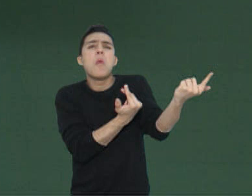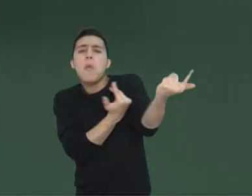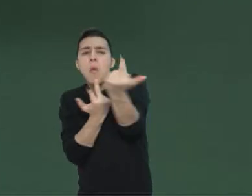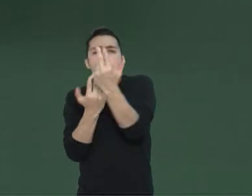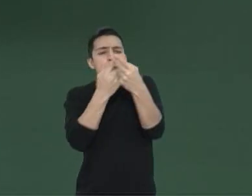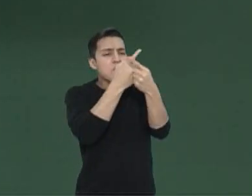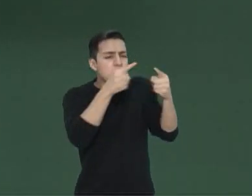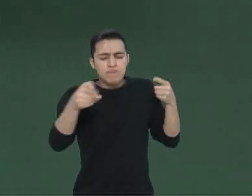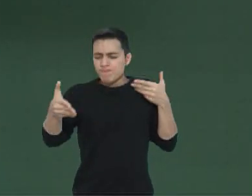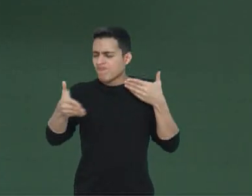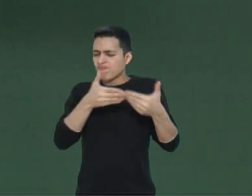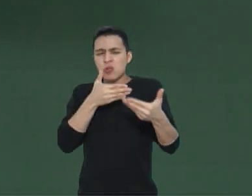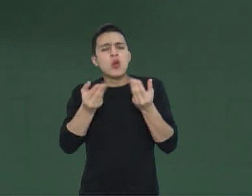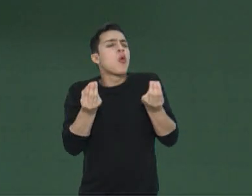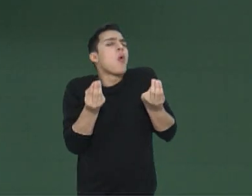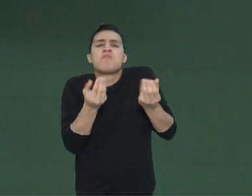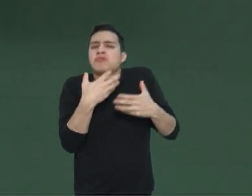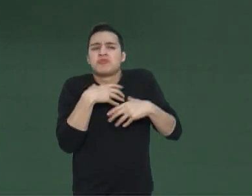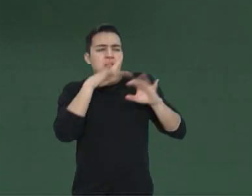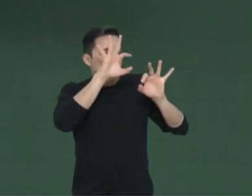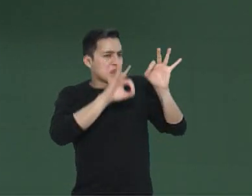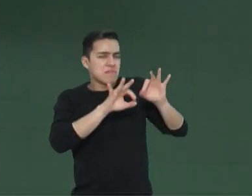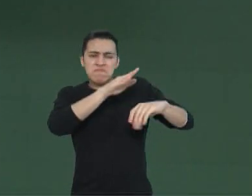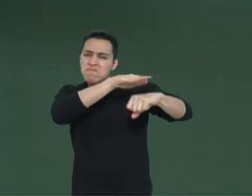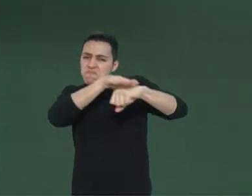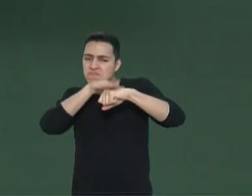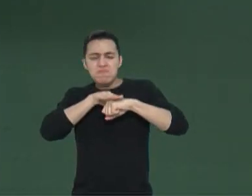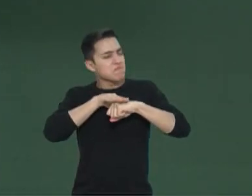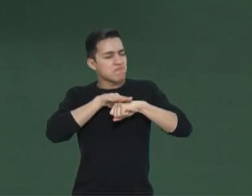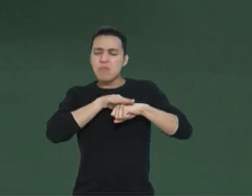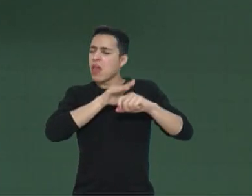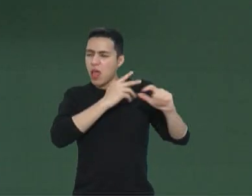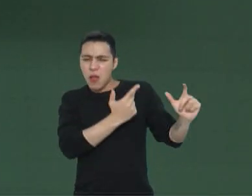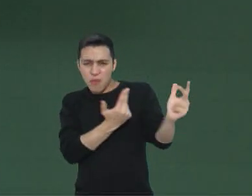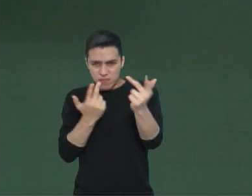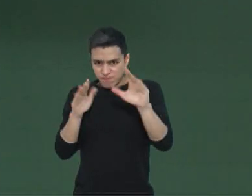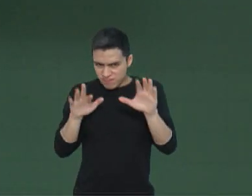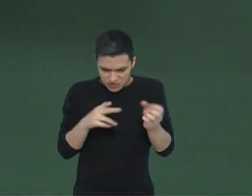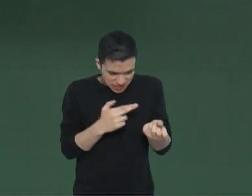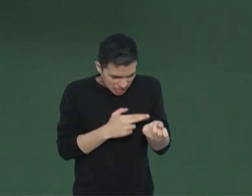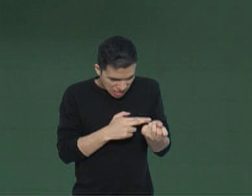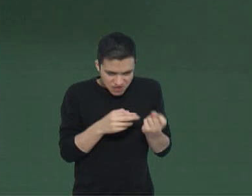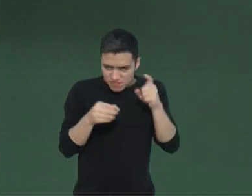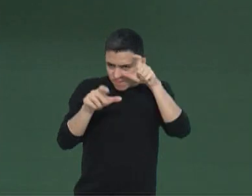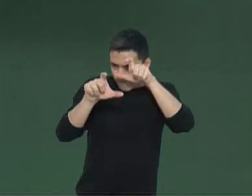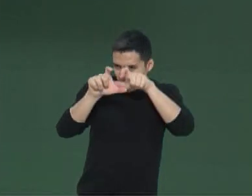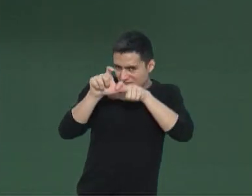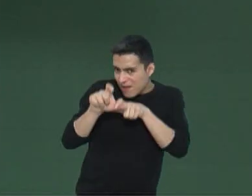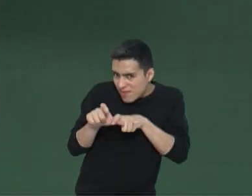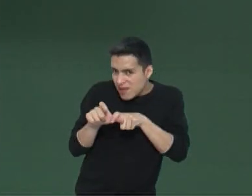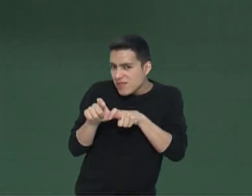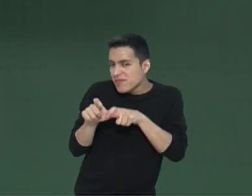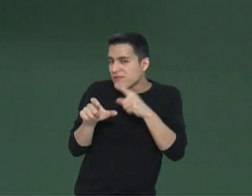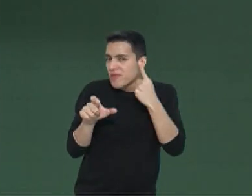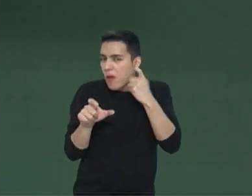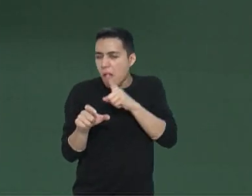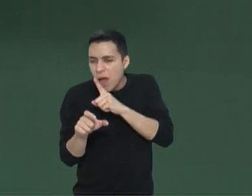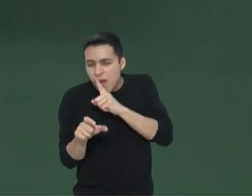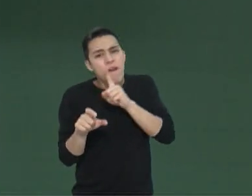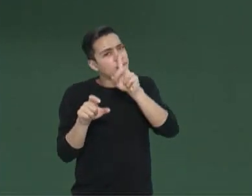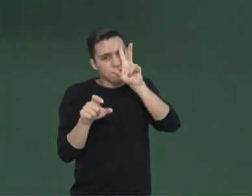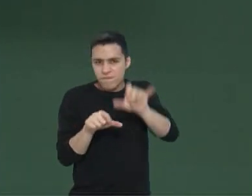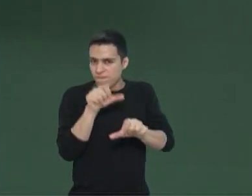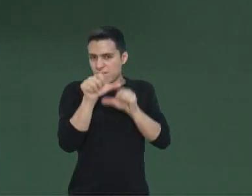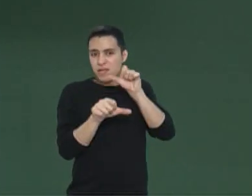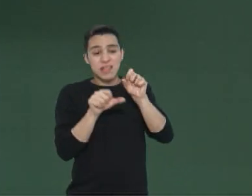músicas, independente de como são organizados os sons e os silêncios. Se o ritmo depende do som e do silêncio, ele vai mudar se